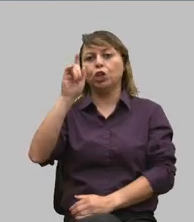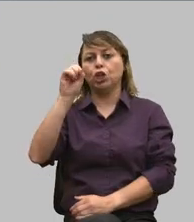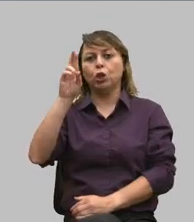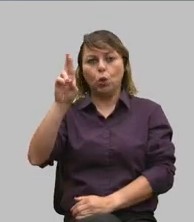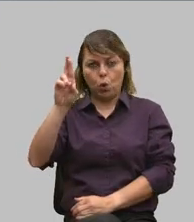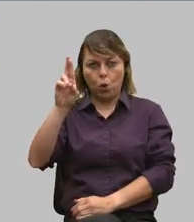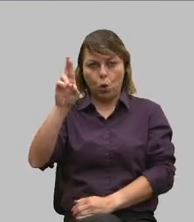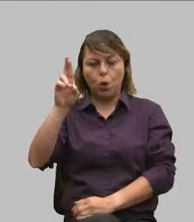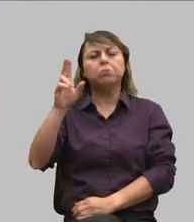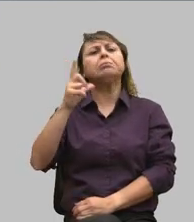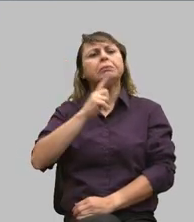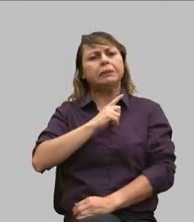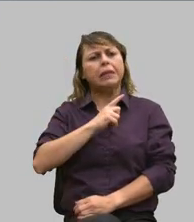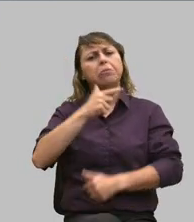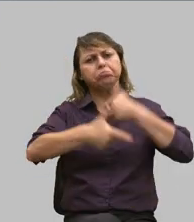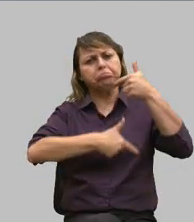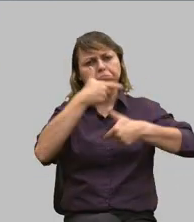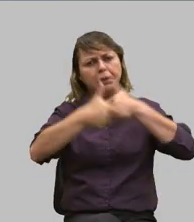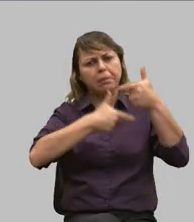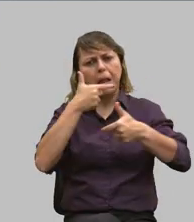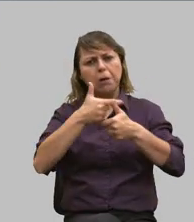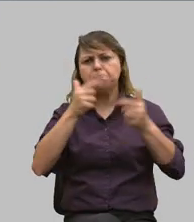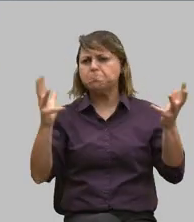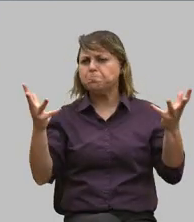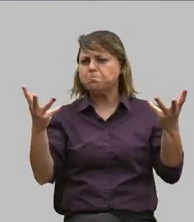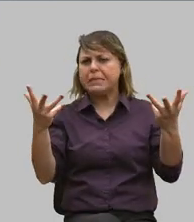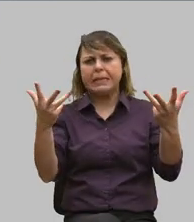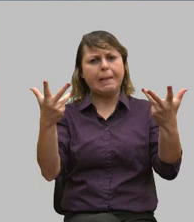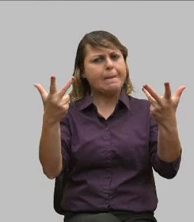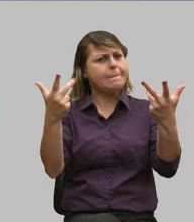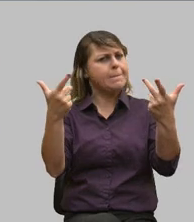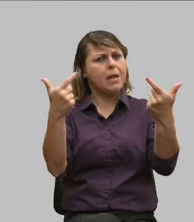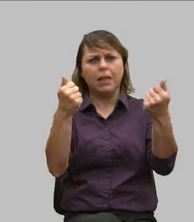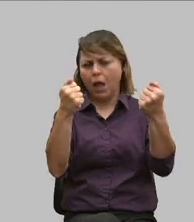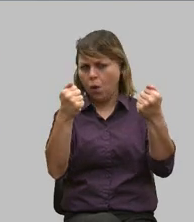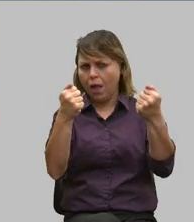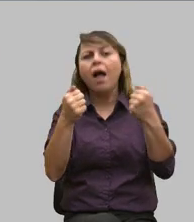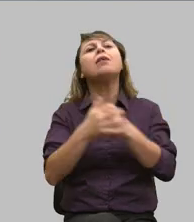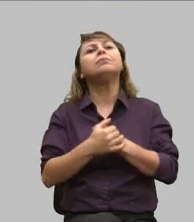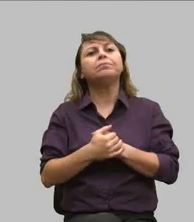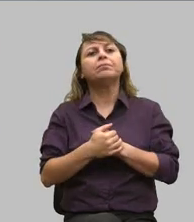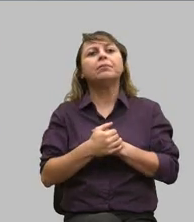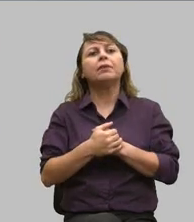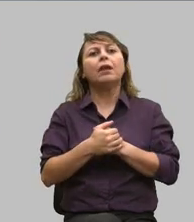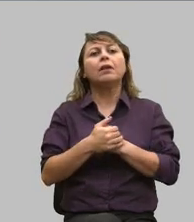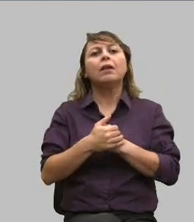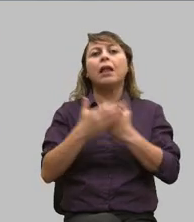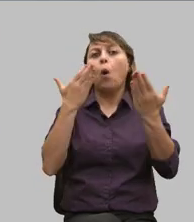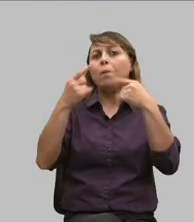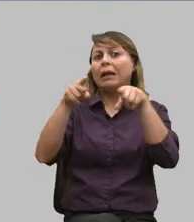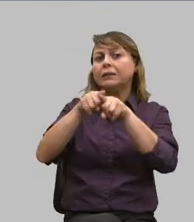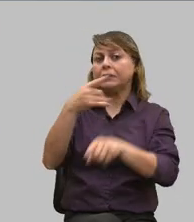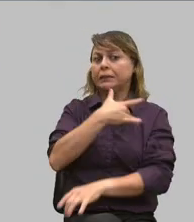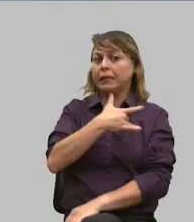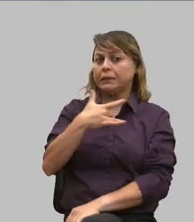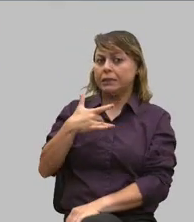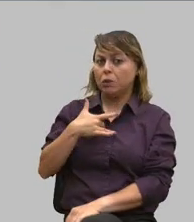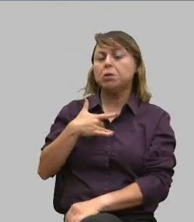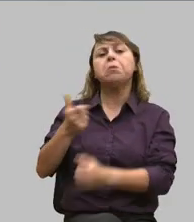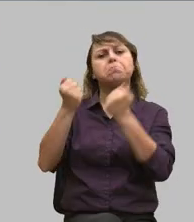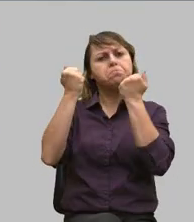que tem feito um trabalho Espetacular na questão da saúde e aqui a gente inclusive